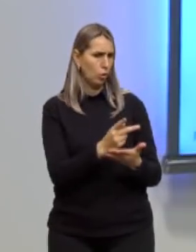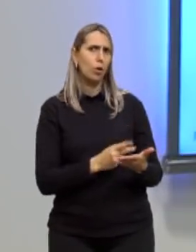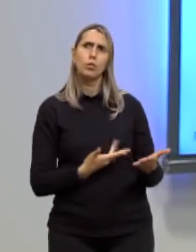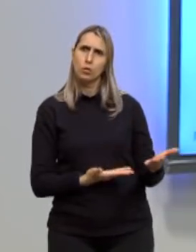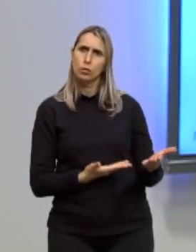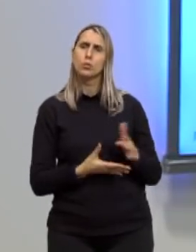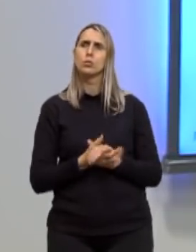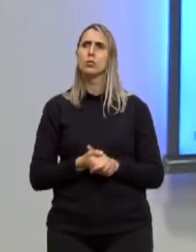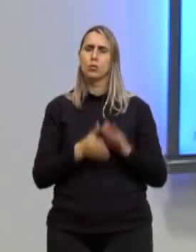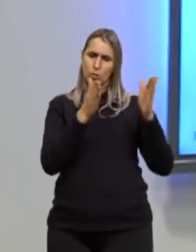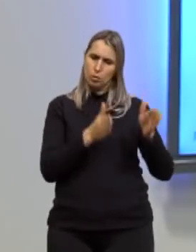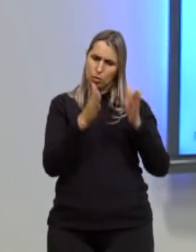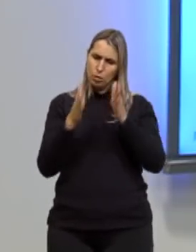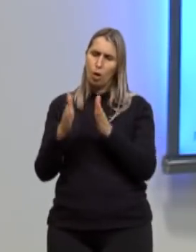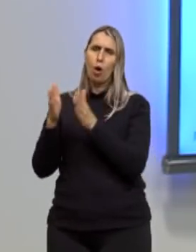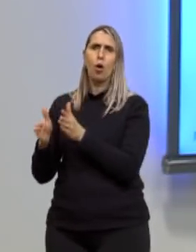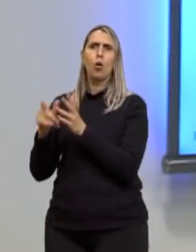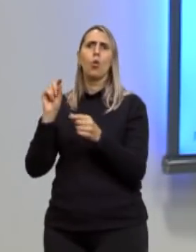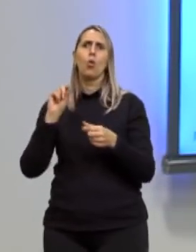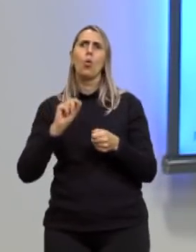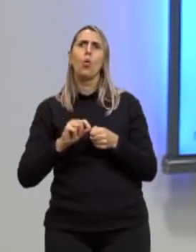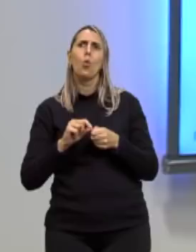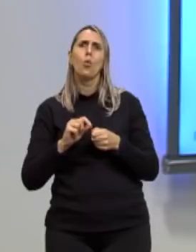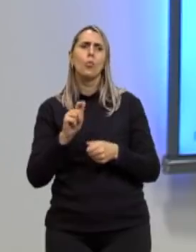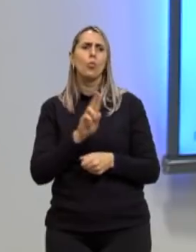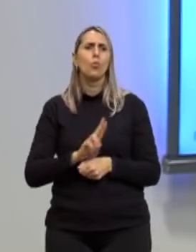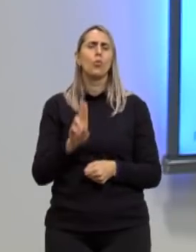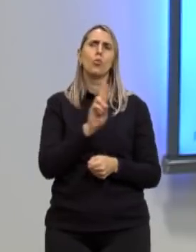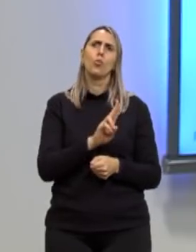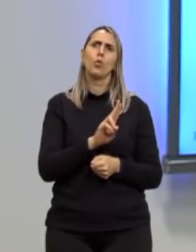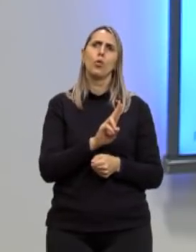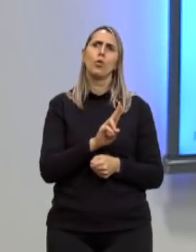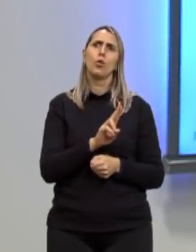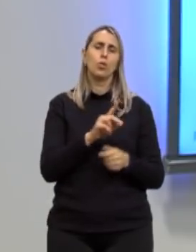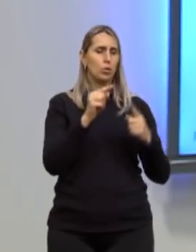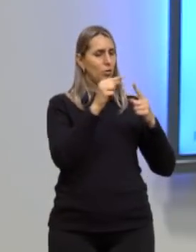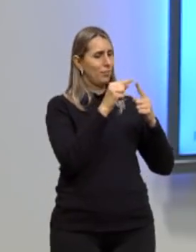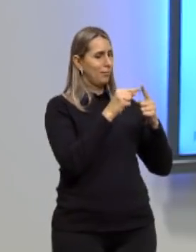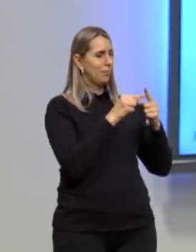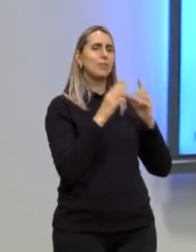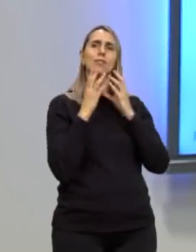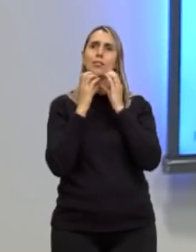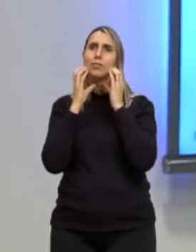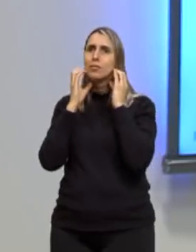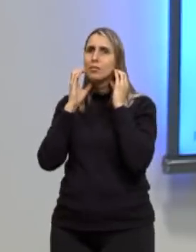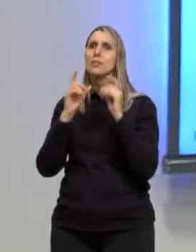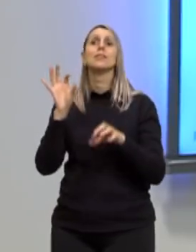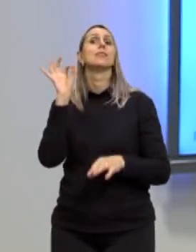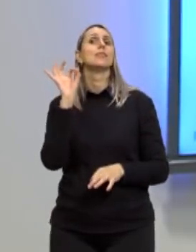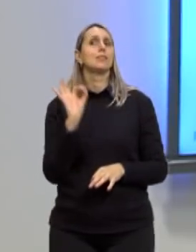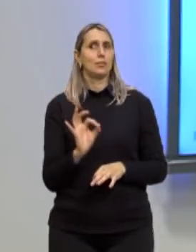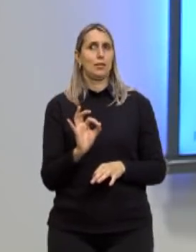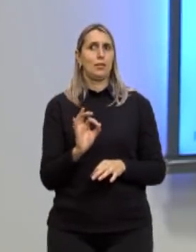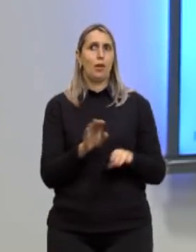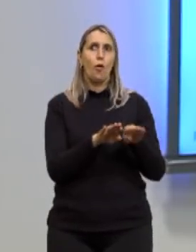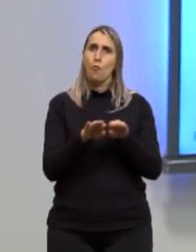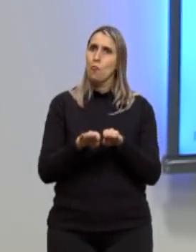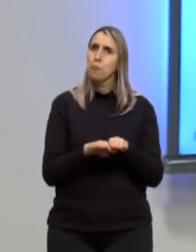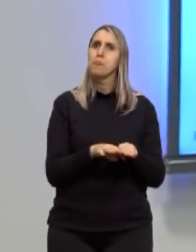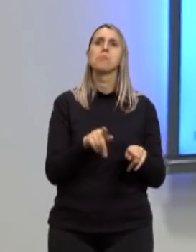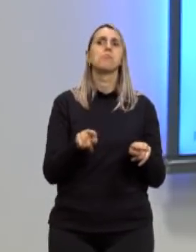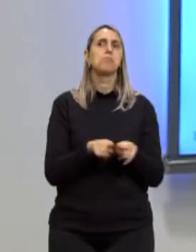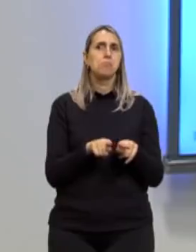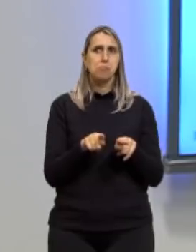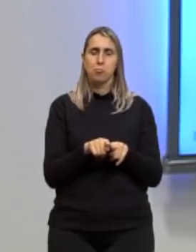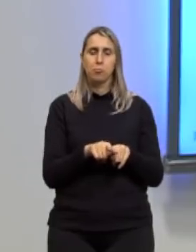feixe de retas paralelas o que que nós podemos usar o teorema de tales certo ou a proporcionalidade